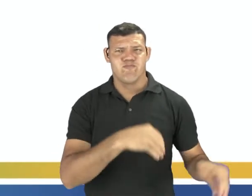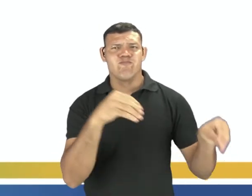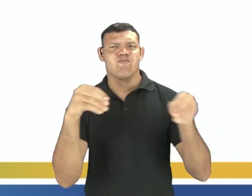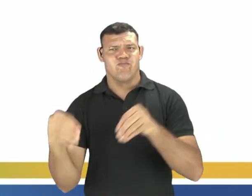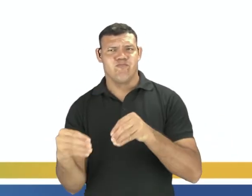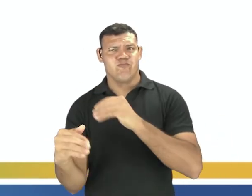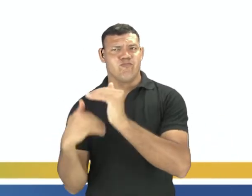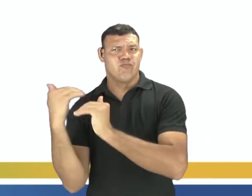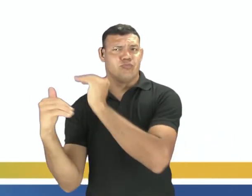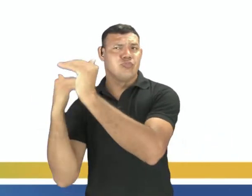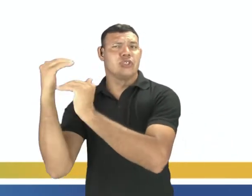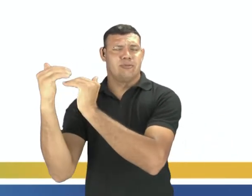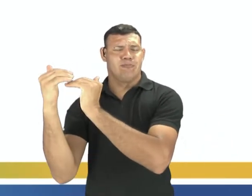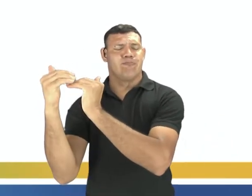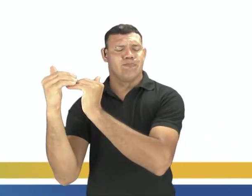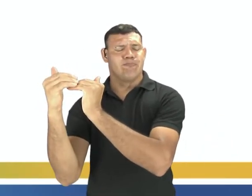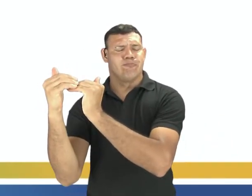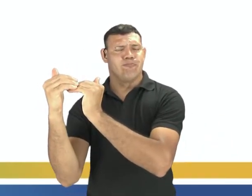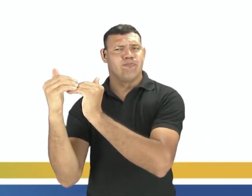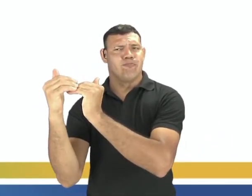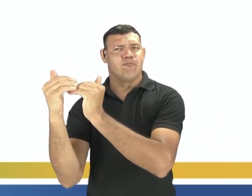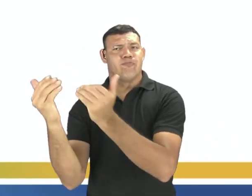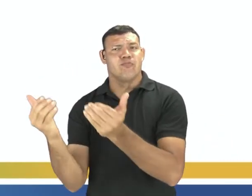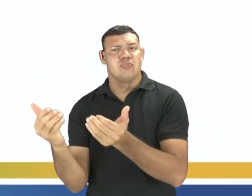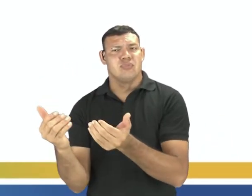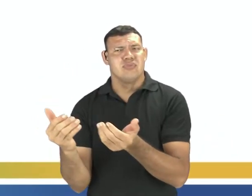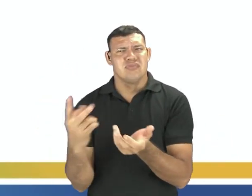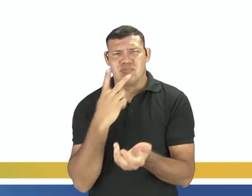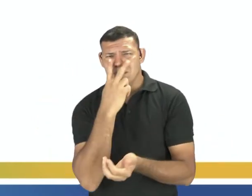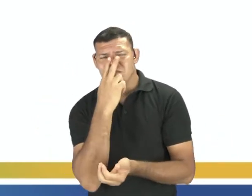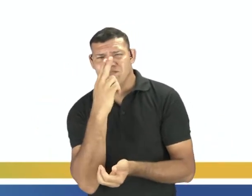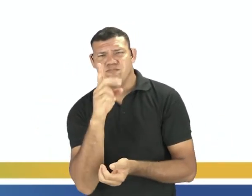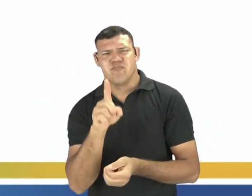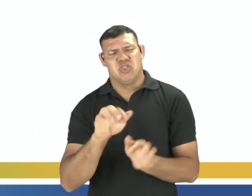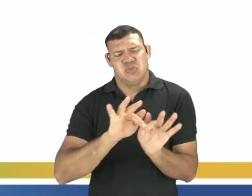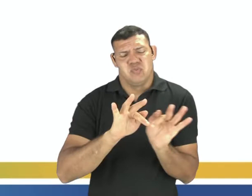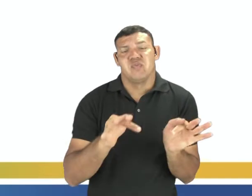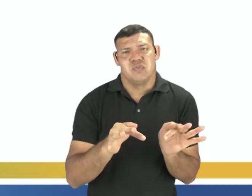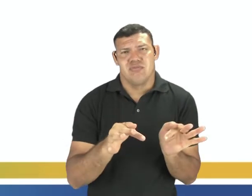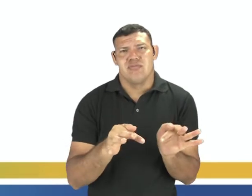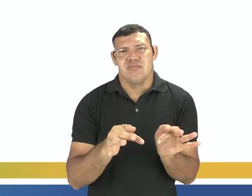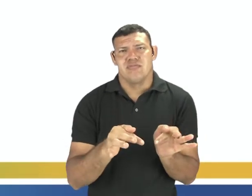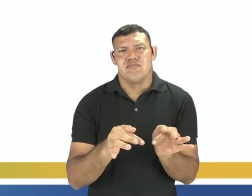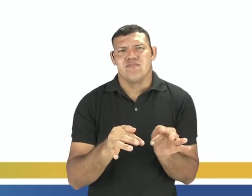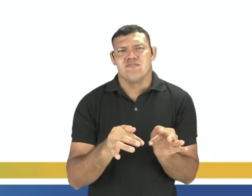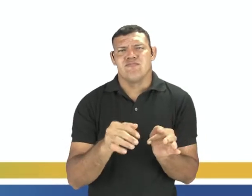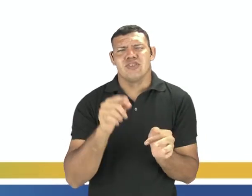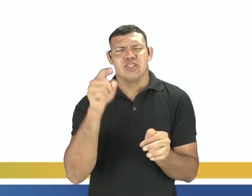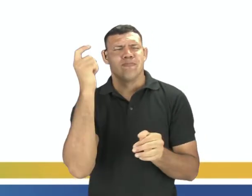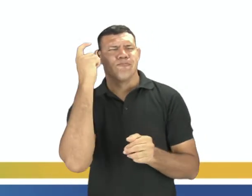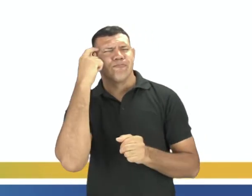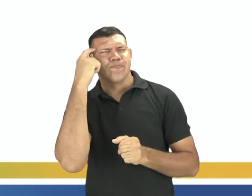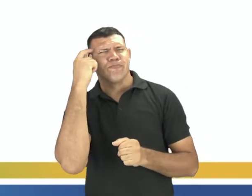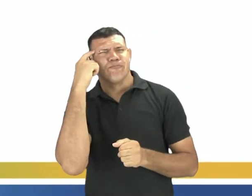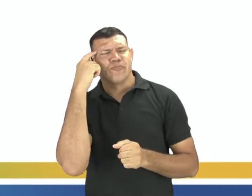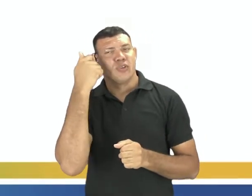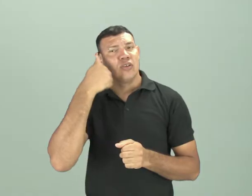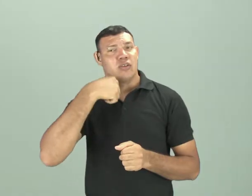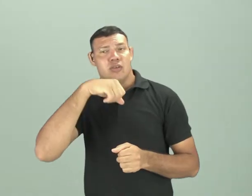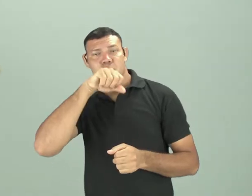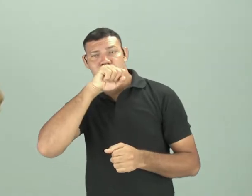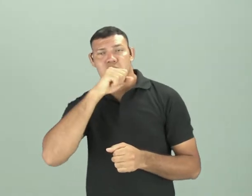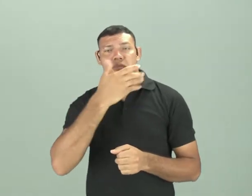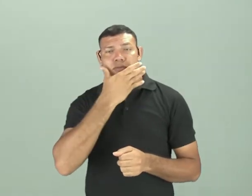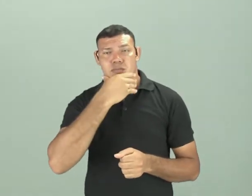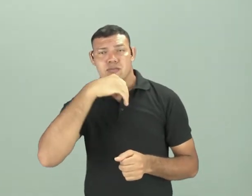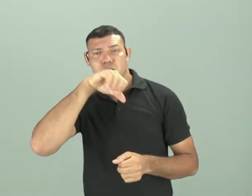tão radicalmente, poderá não aparecer tão simples. Então, talvez você pensar que seu pai, sua mãe,